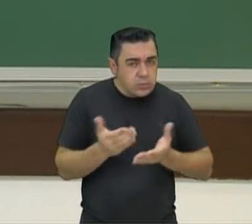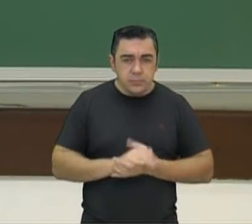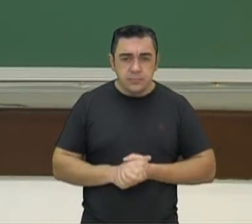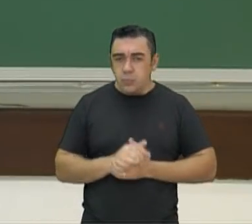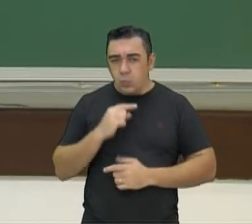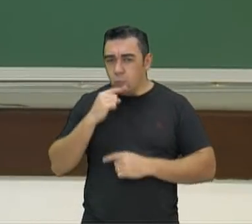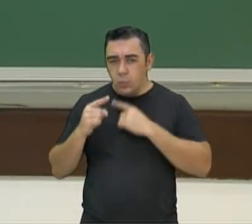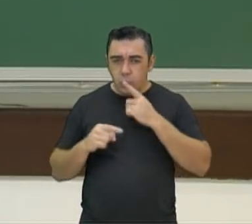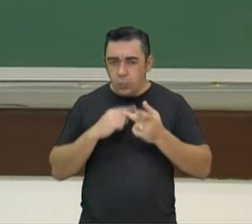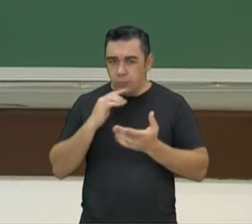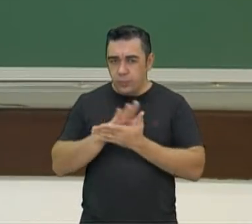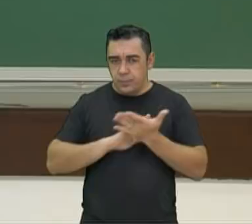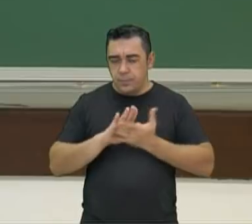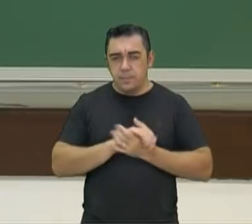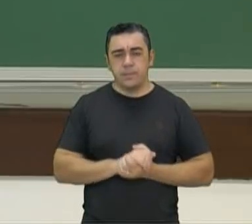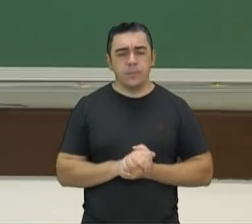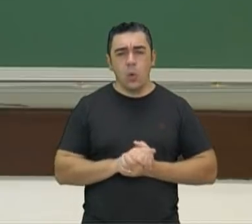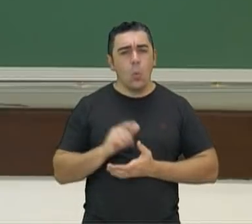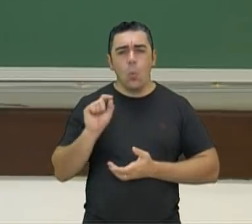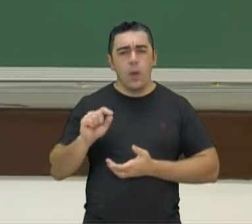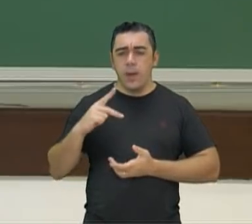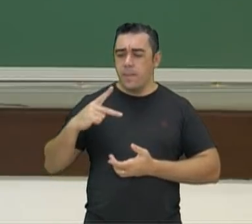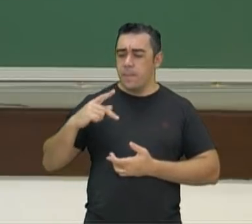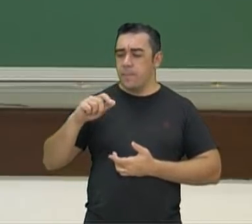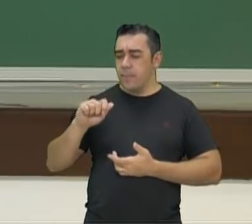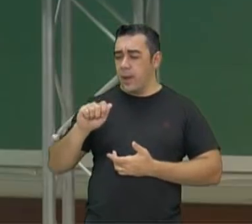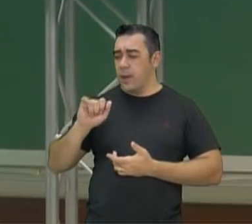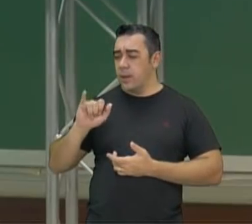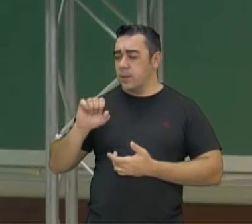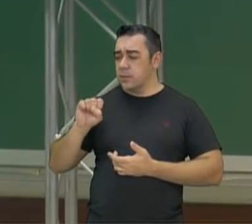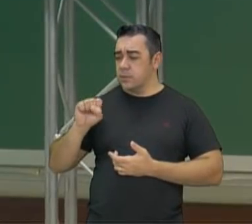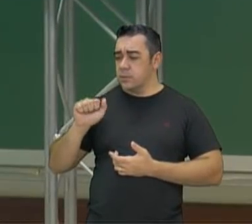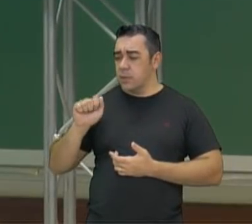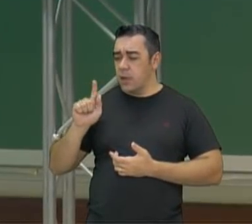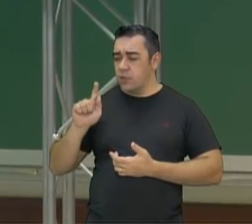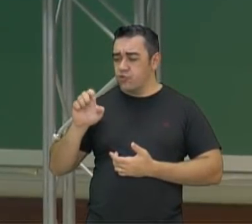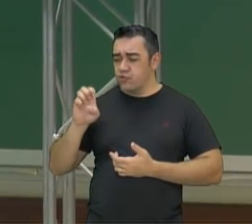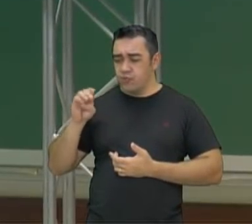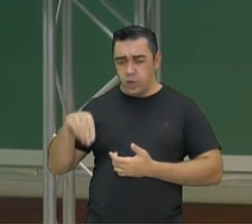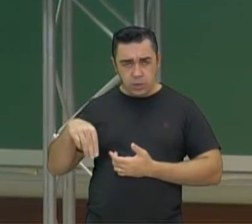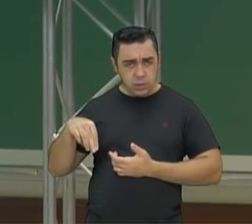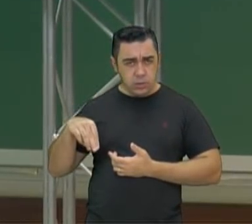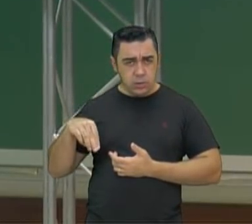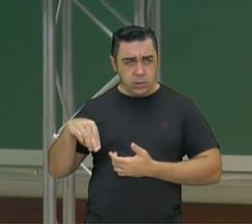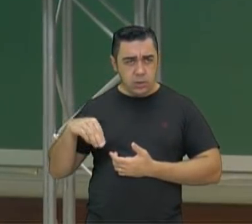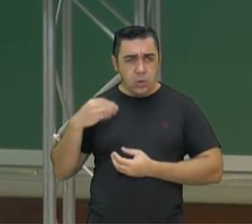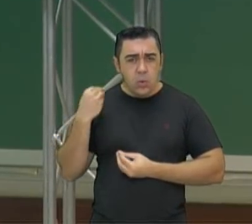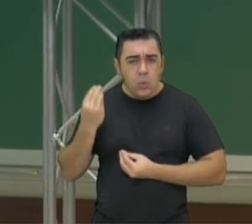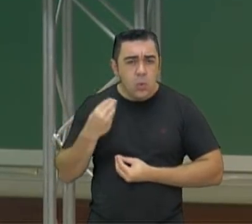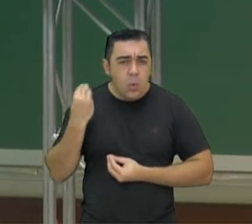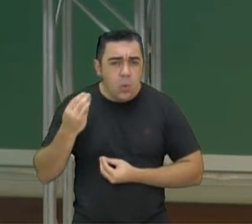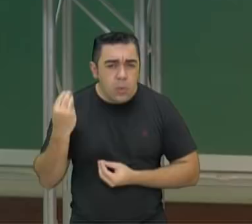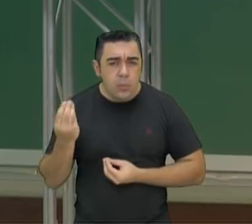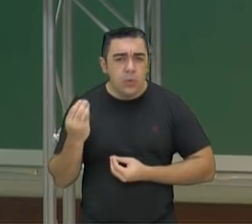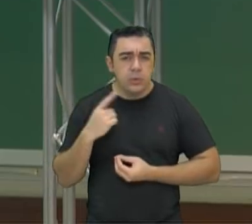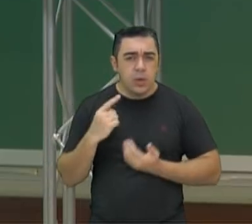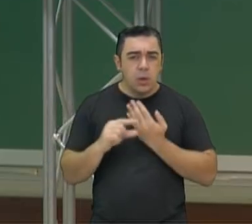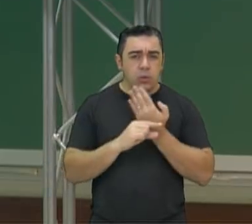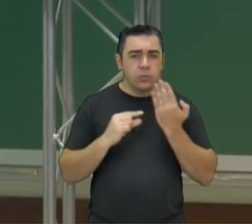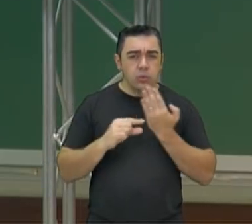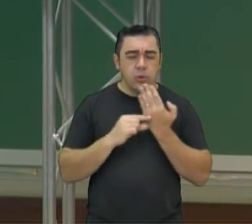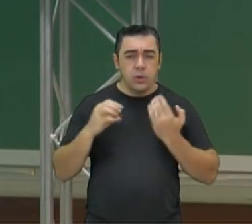tem dúvidas aí. Paisagem. Milton Santos, não tem como falar. Tudo o que